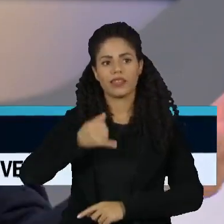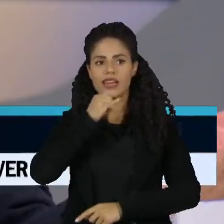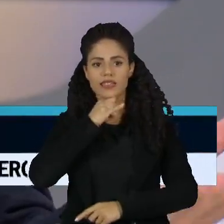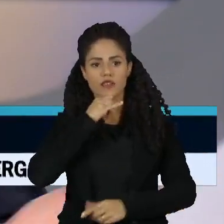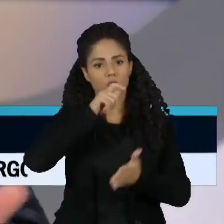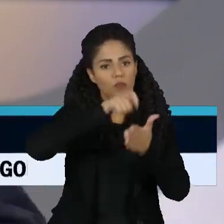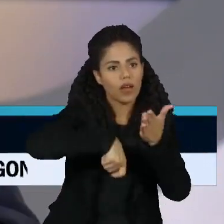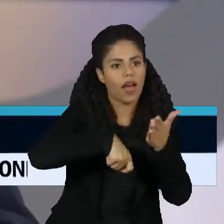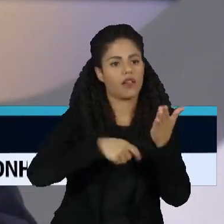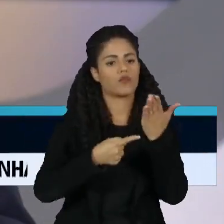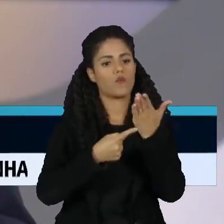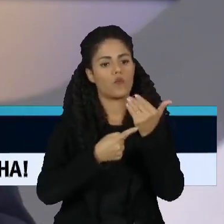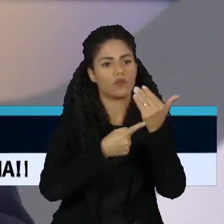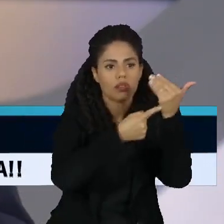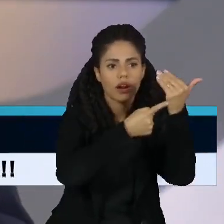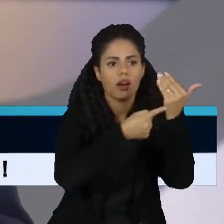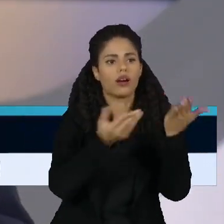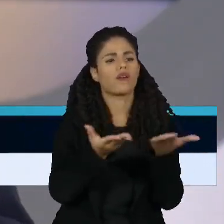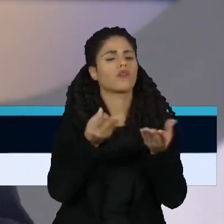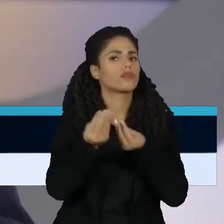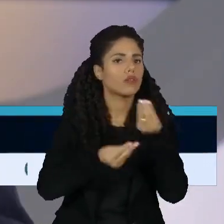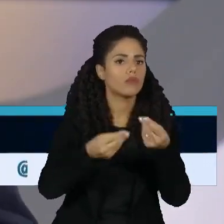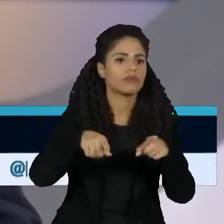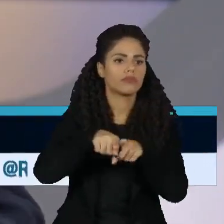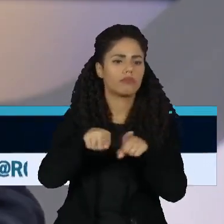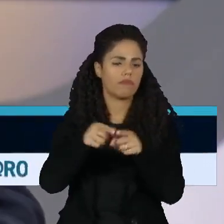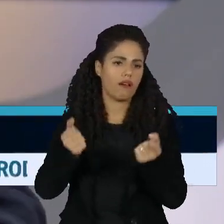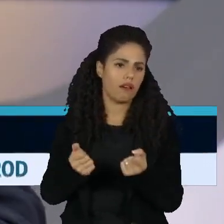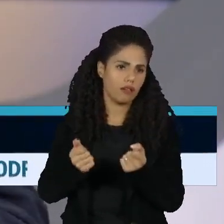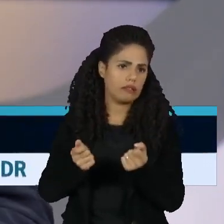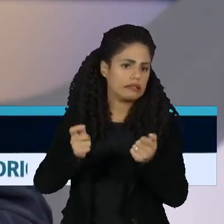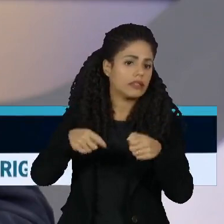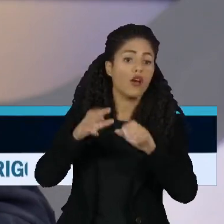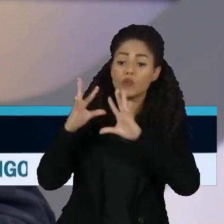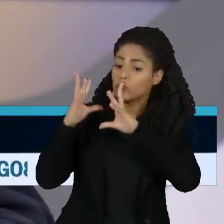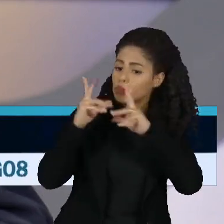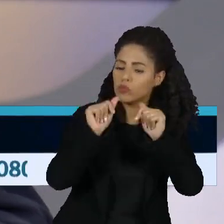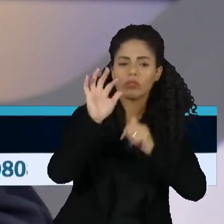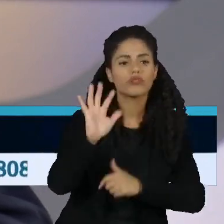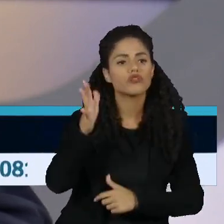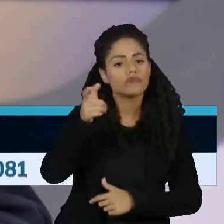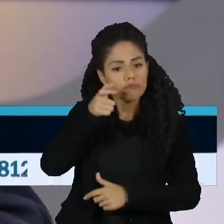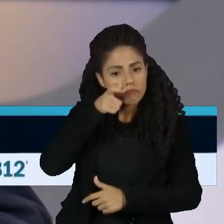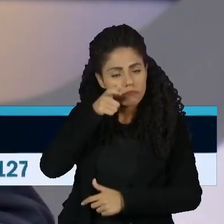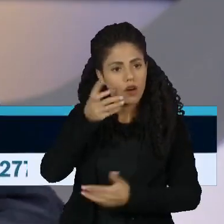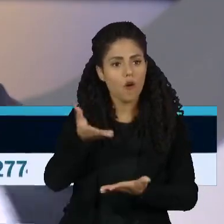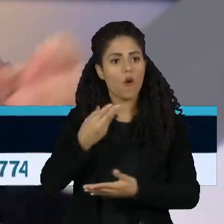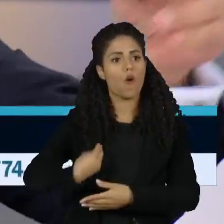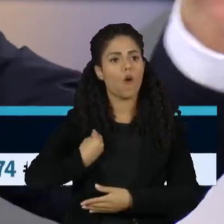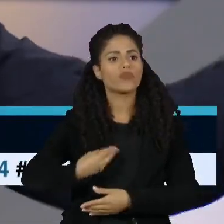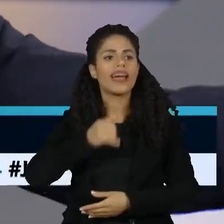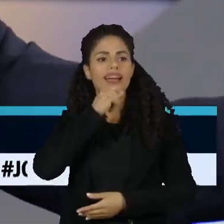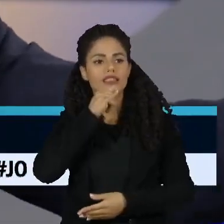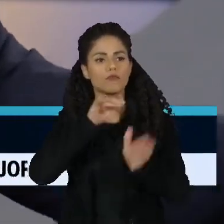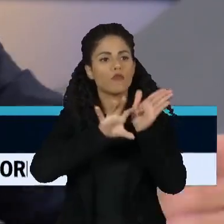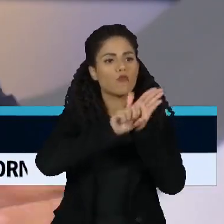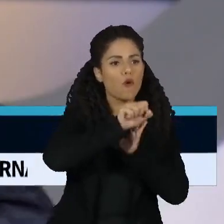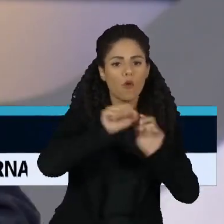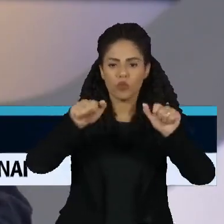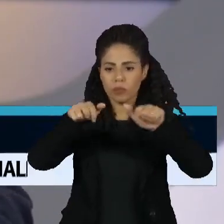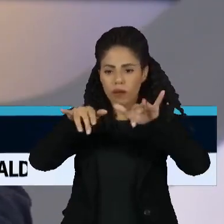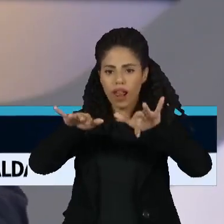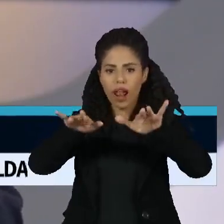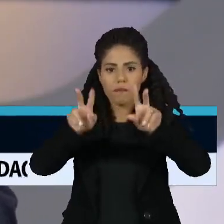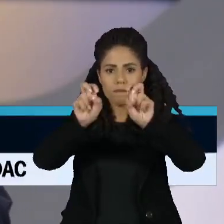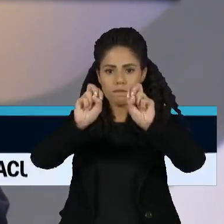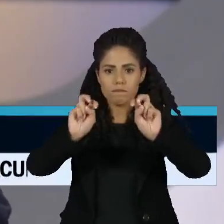digitais, sobretudo a questão de contratação digital, os contratos por adesões, tudo isso que a gente assina, que a gente clica no Google, que a gente clica no Facebook,